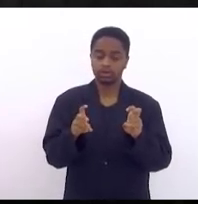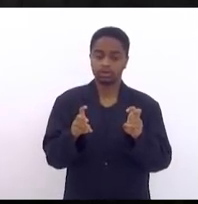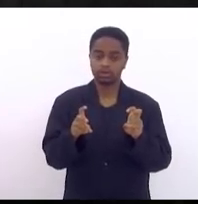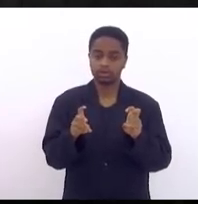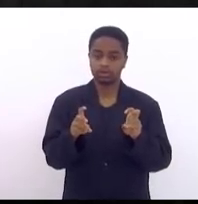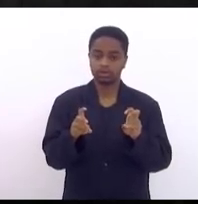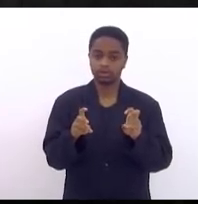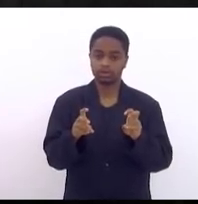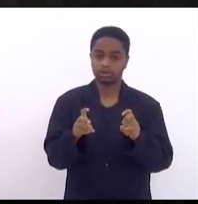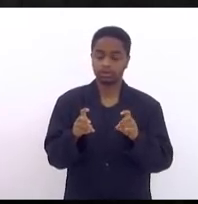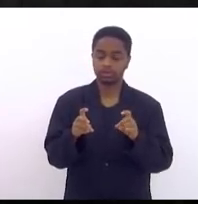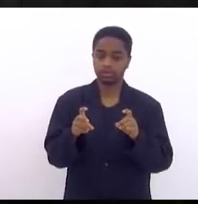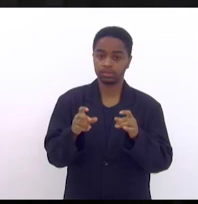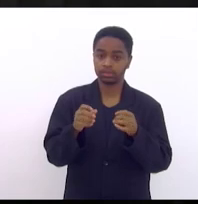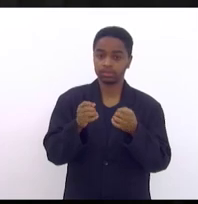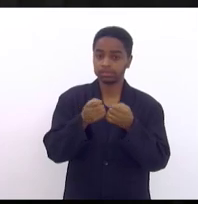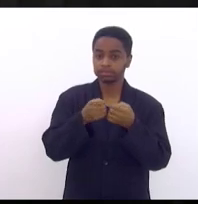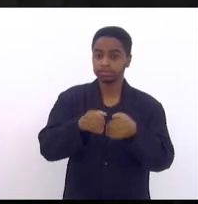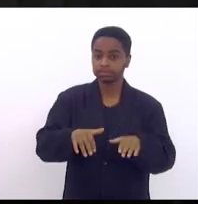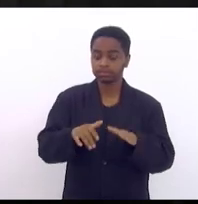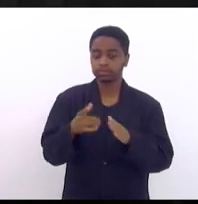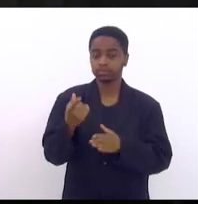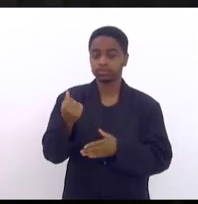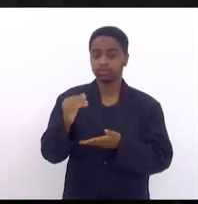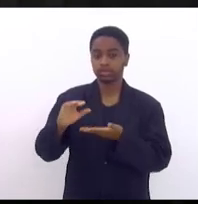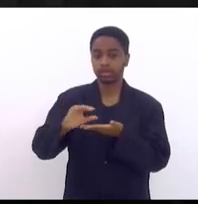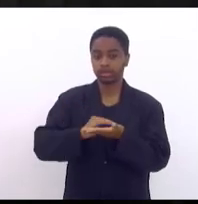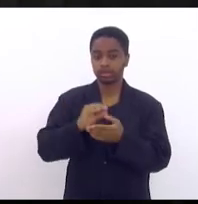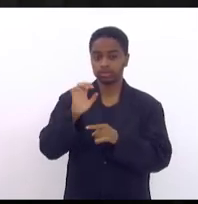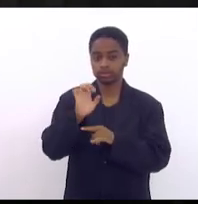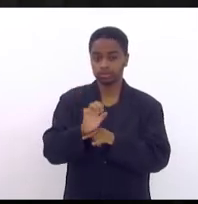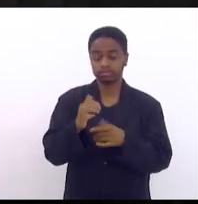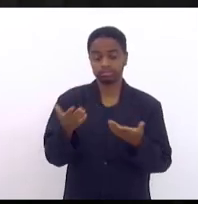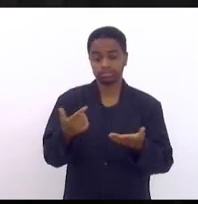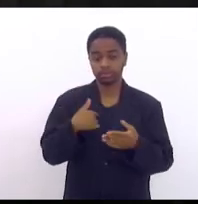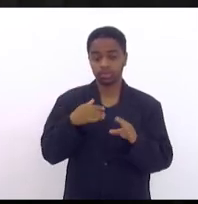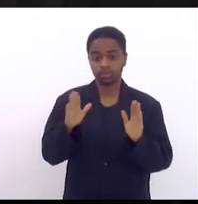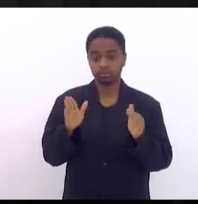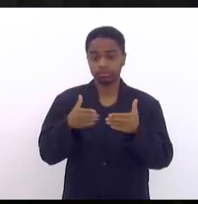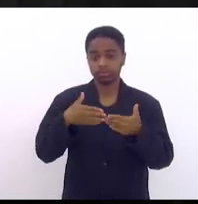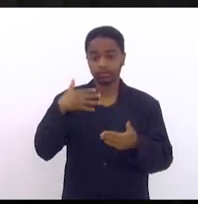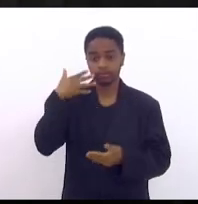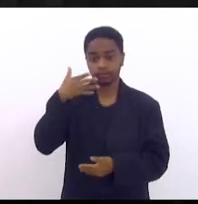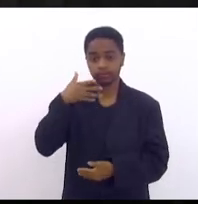aos impactos na receita do Estado. Então, queria encerrar